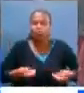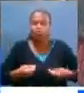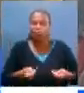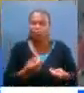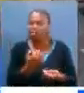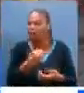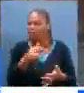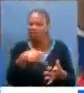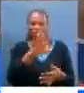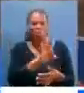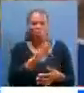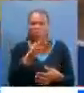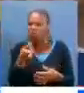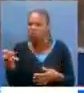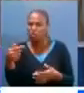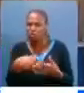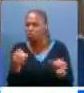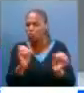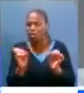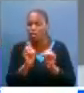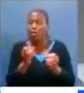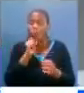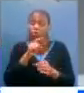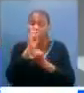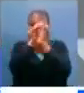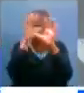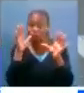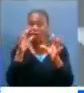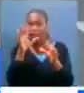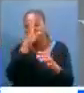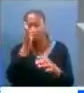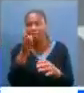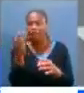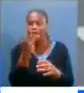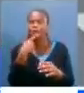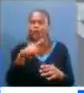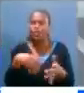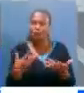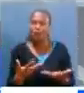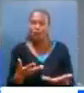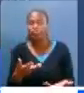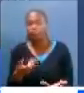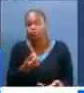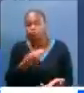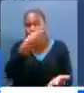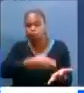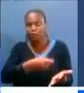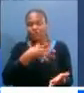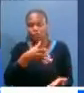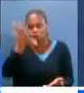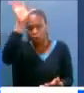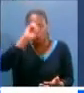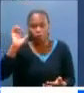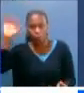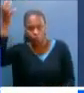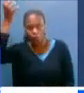nem chegou aos 4 milhões, pode-se concluir que praticamente se triplica o financiamento, refere o